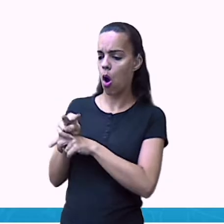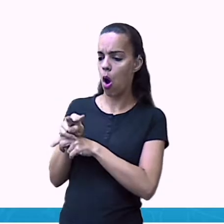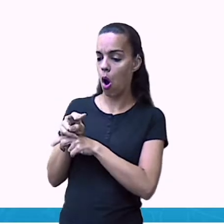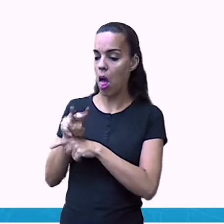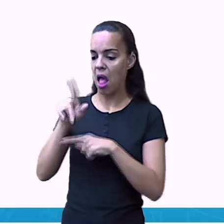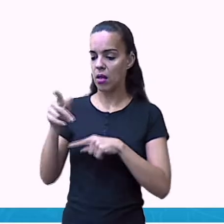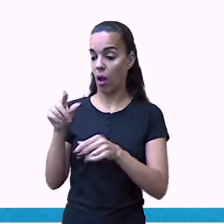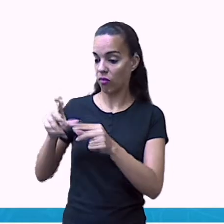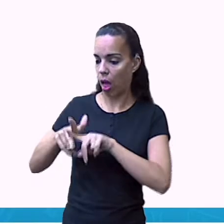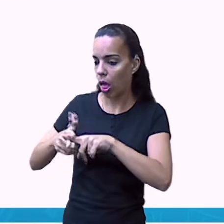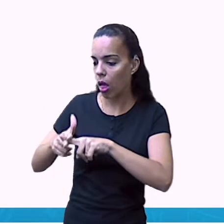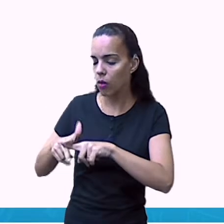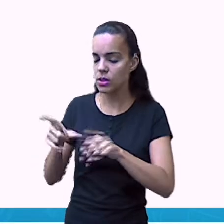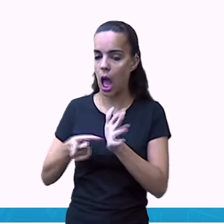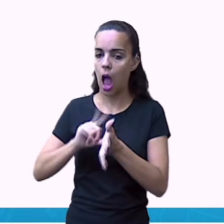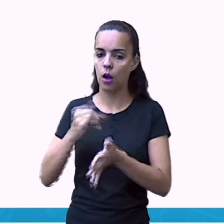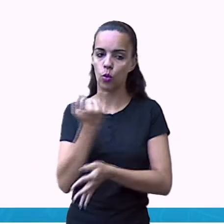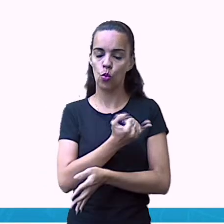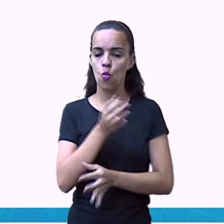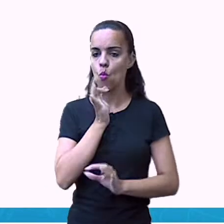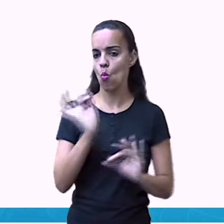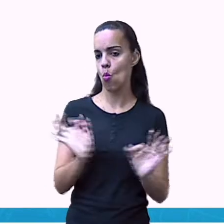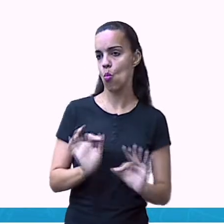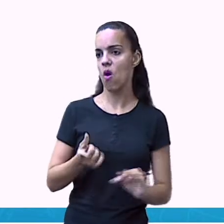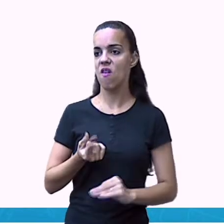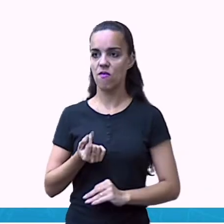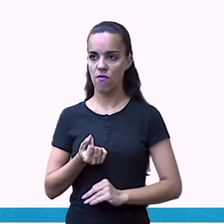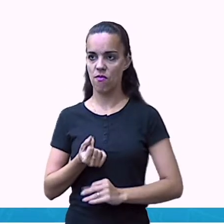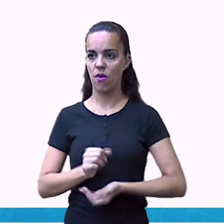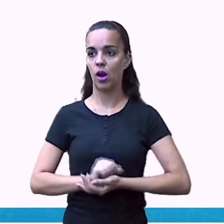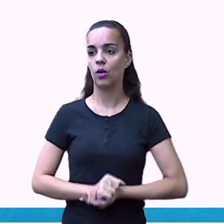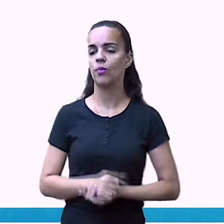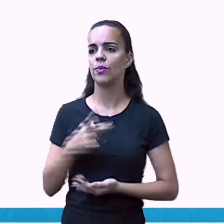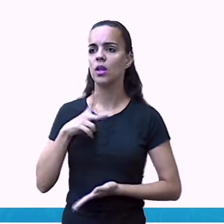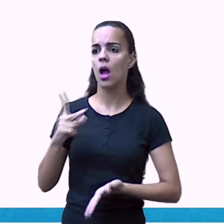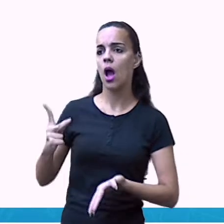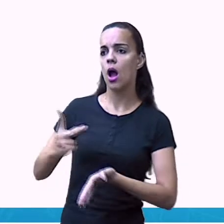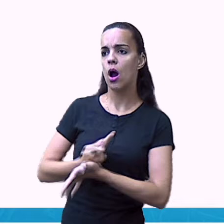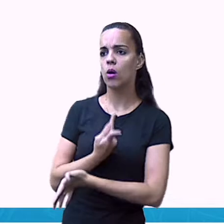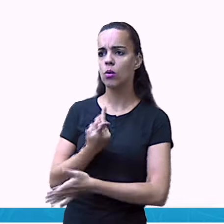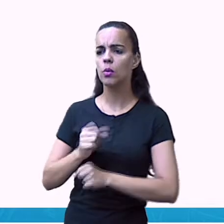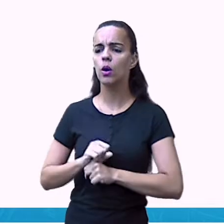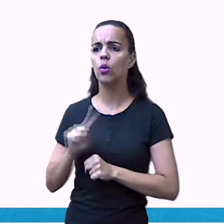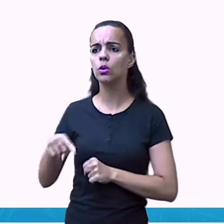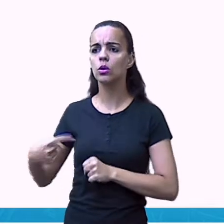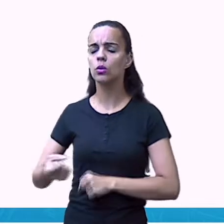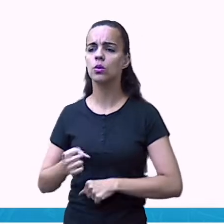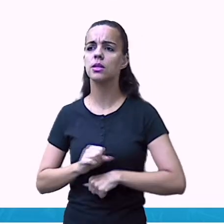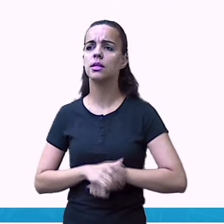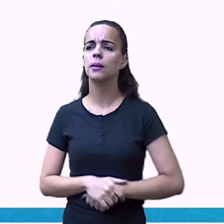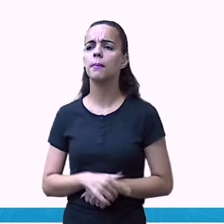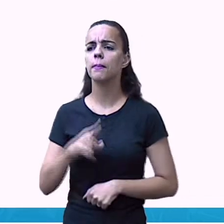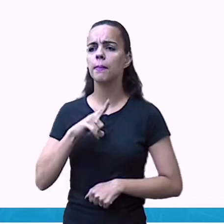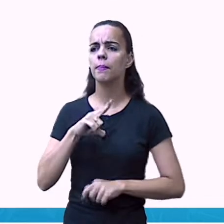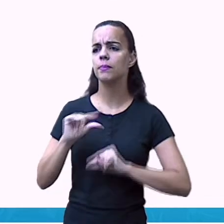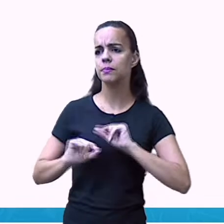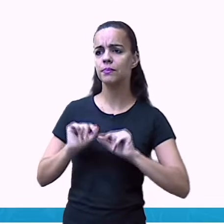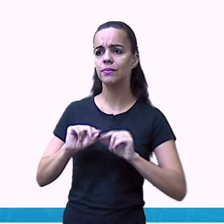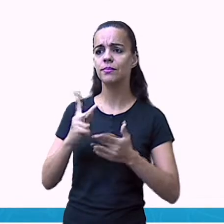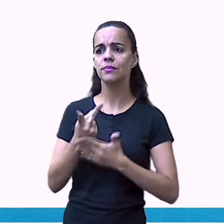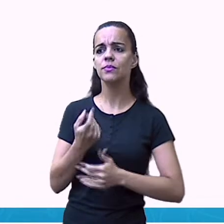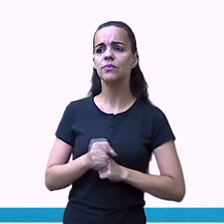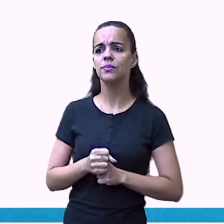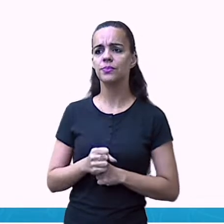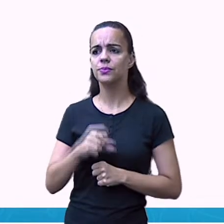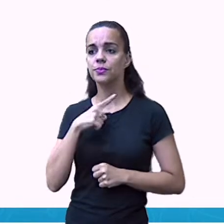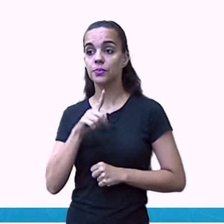de direito do consumidor. Outra coisa, recusar ao consumidor a disponibilização de gravações